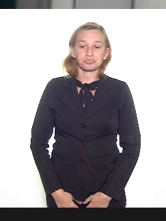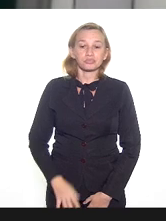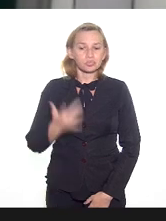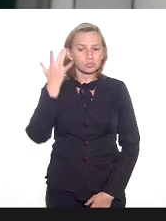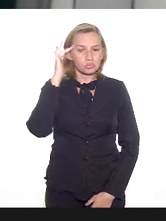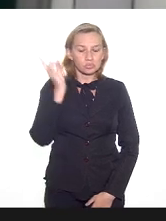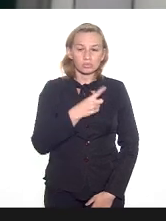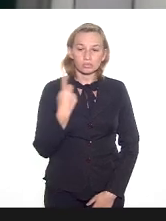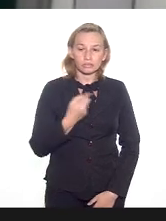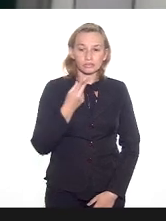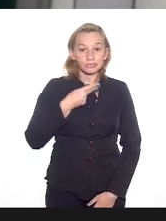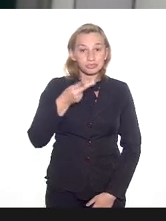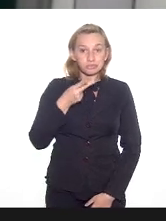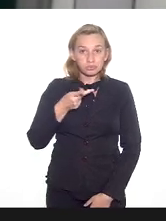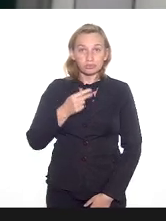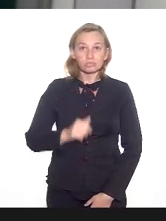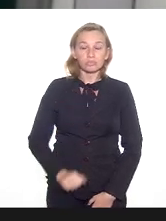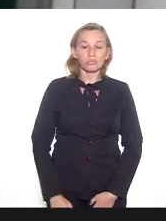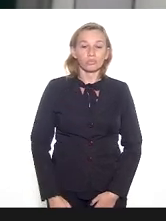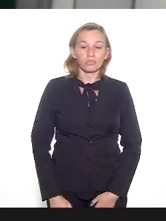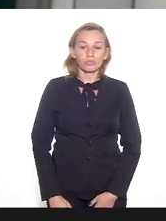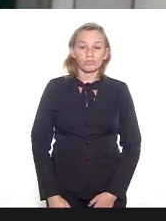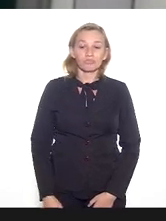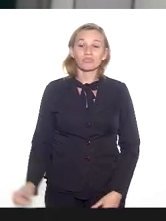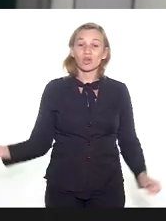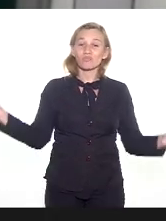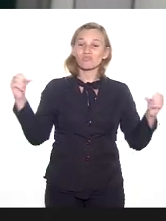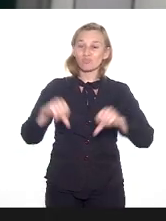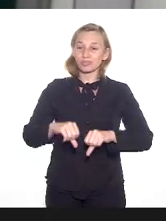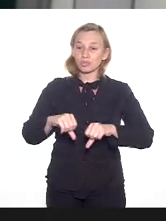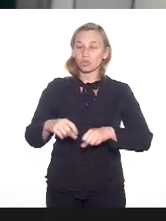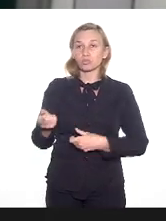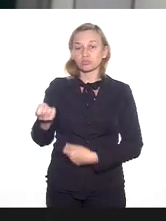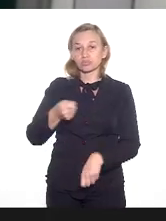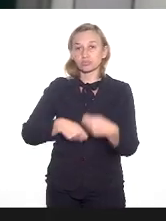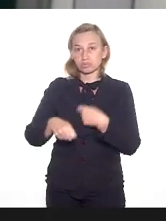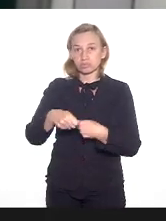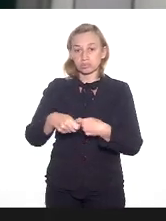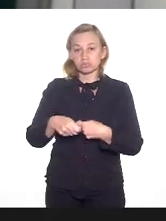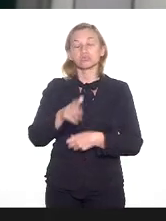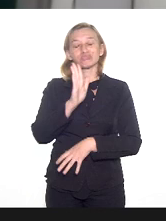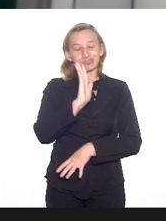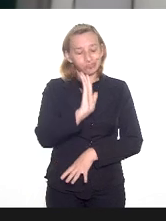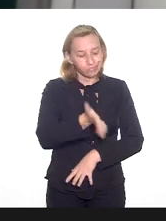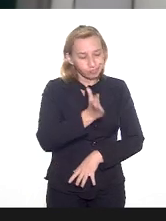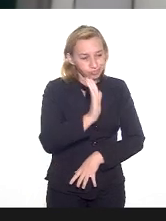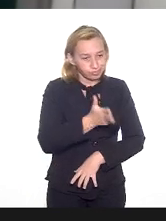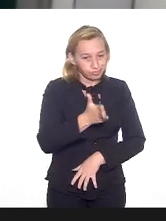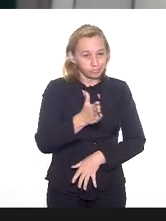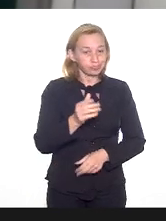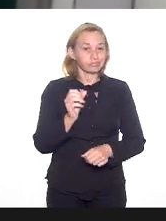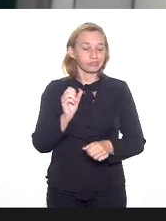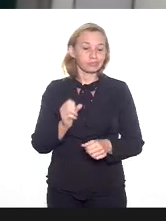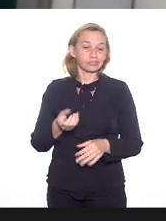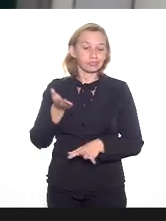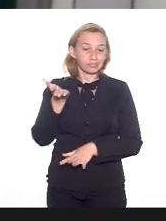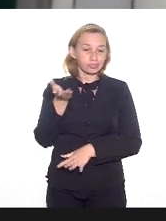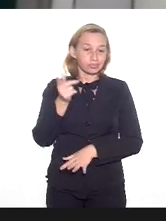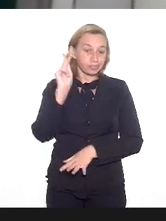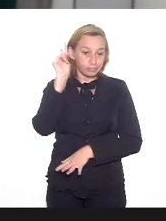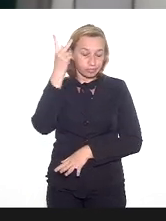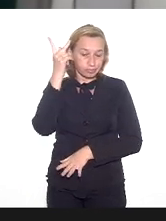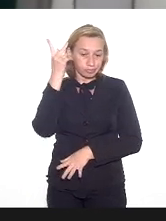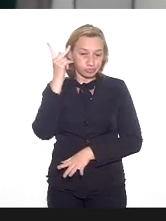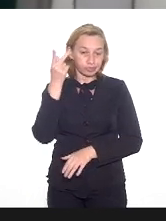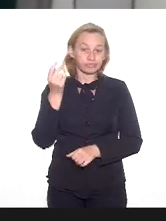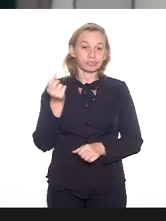estamos tratando de um dos piores negócios já feitos na história recente do